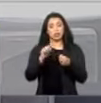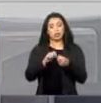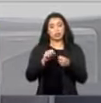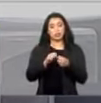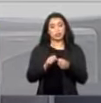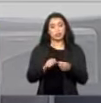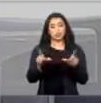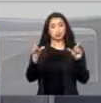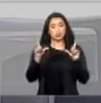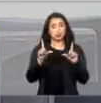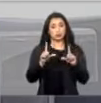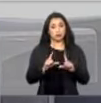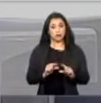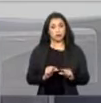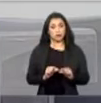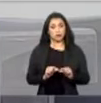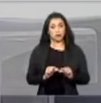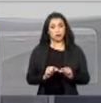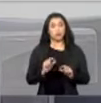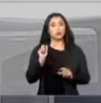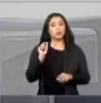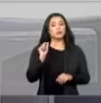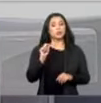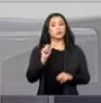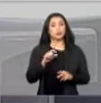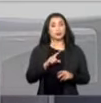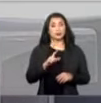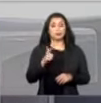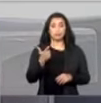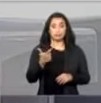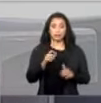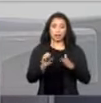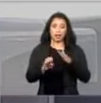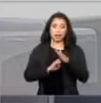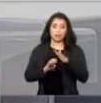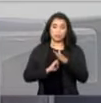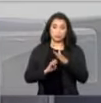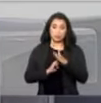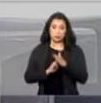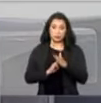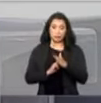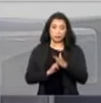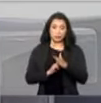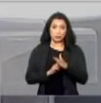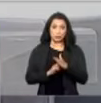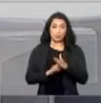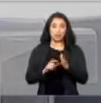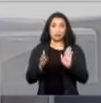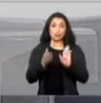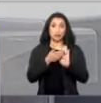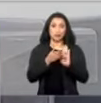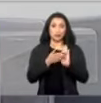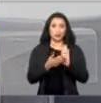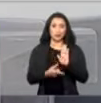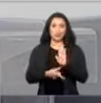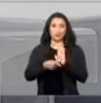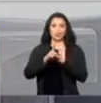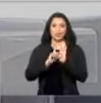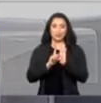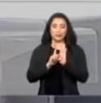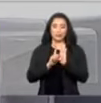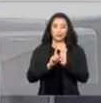questões. Não se tornou a empresa enxuta e eficiente proposta em sua criação.